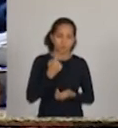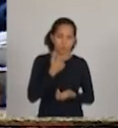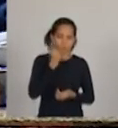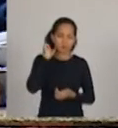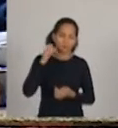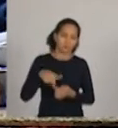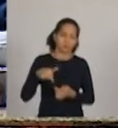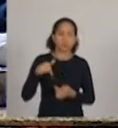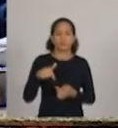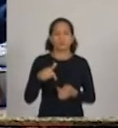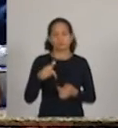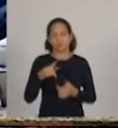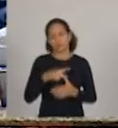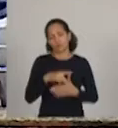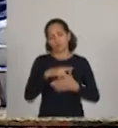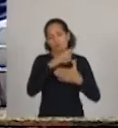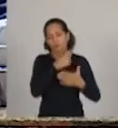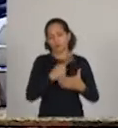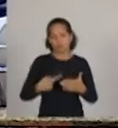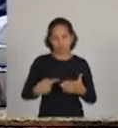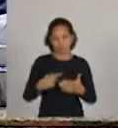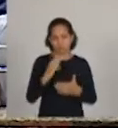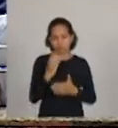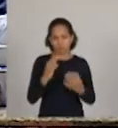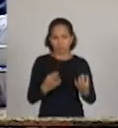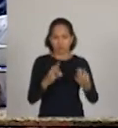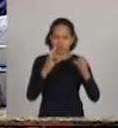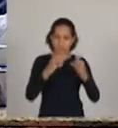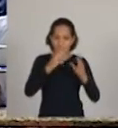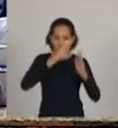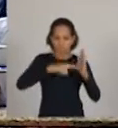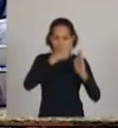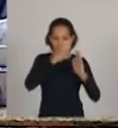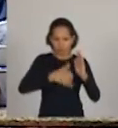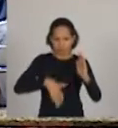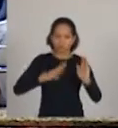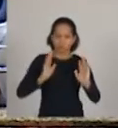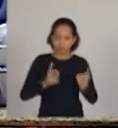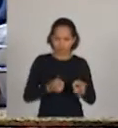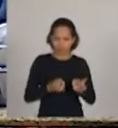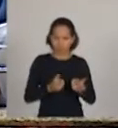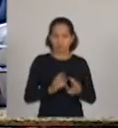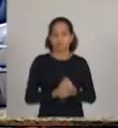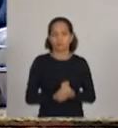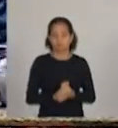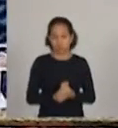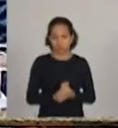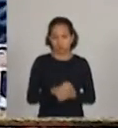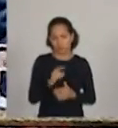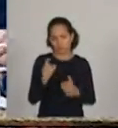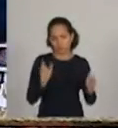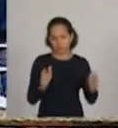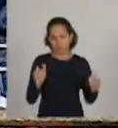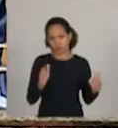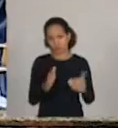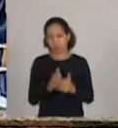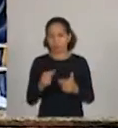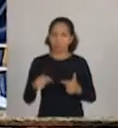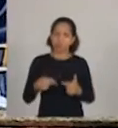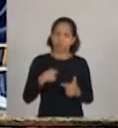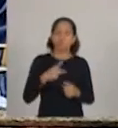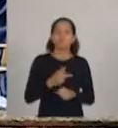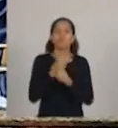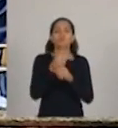presidente da Comissão de Ciência e Tecnologia e automaticamente relator, por ter sido avocado para o mesmo, se prevaleceu do prazo regimental. Eu